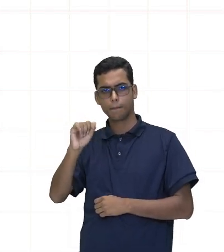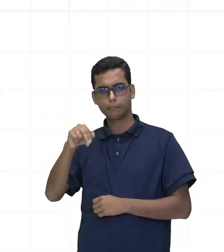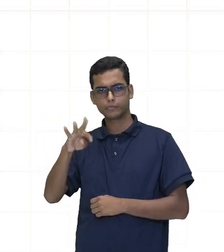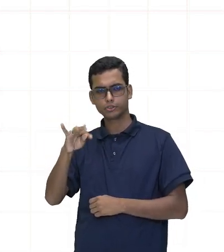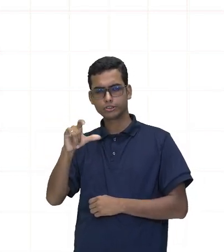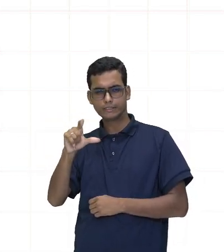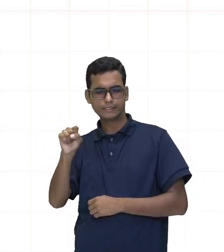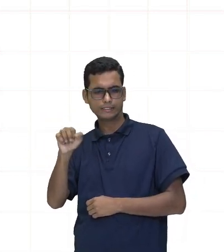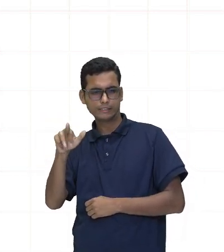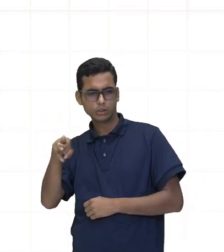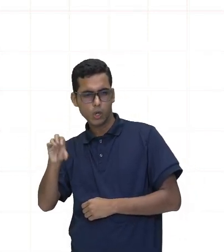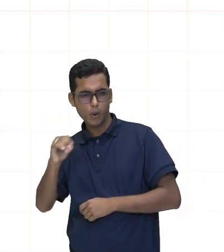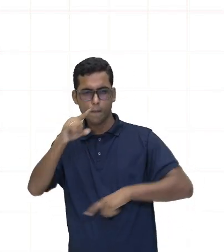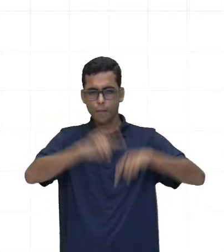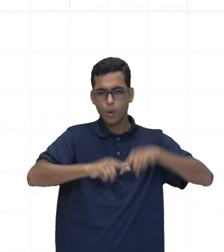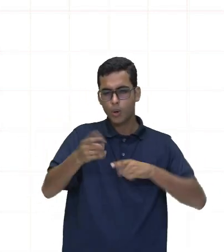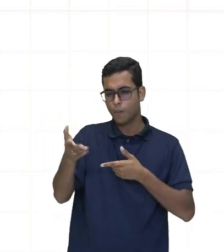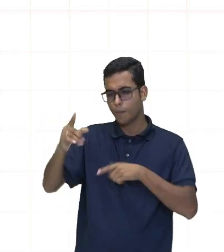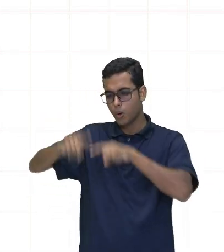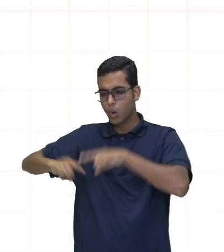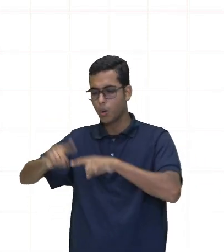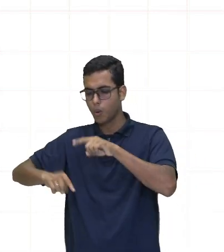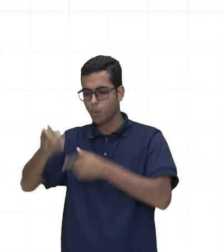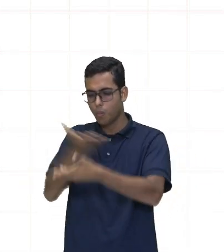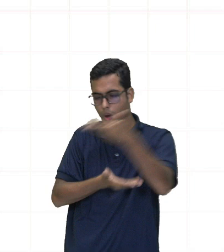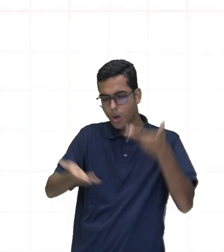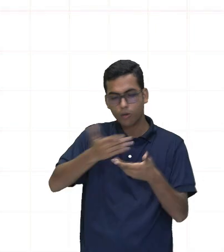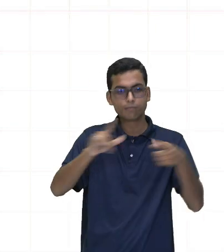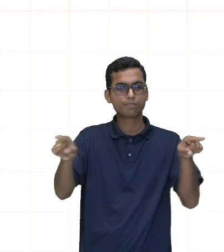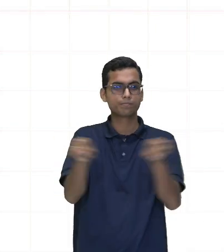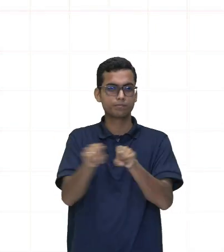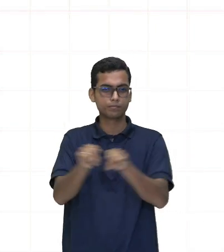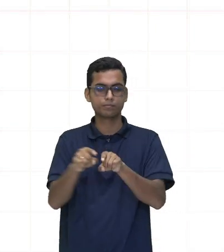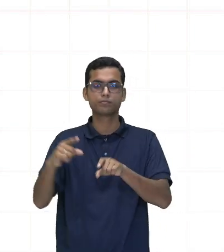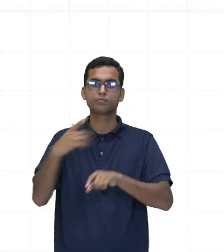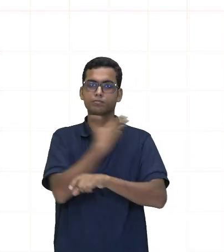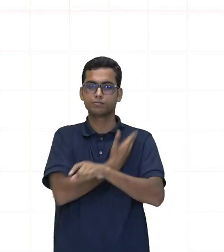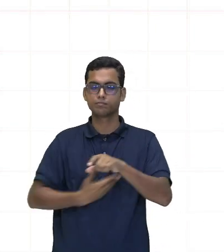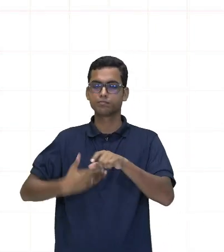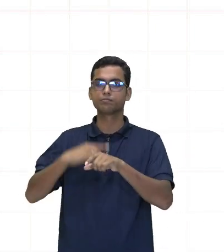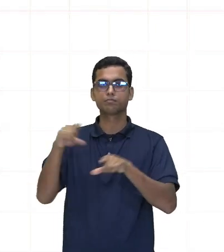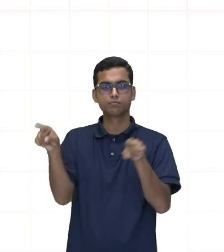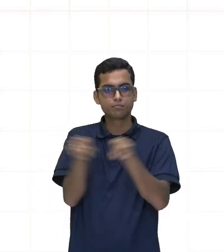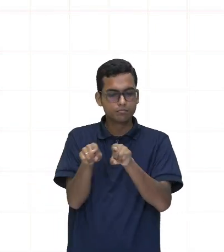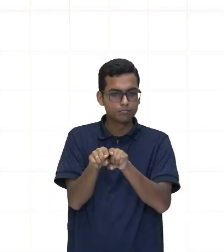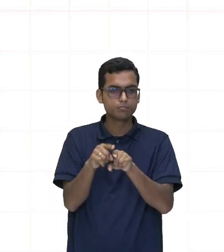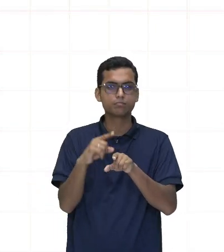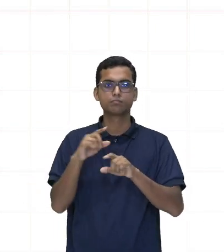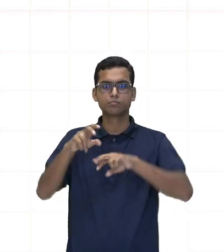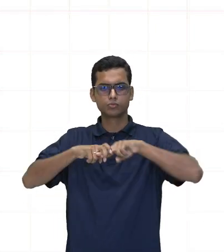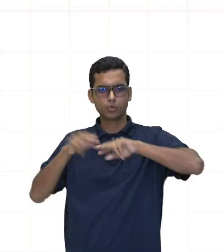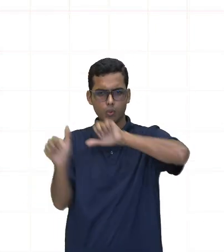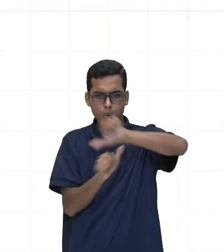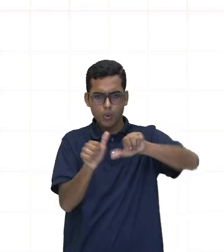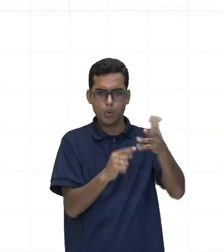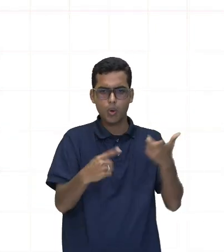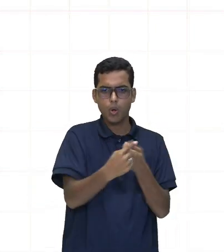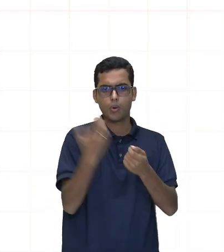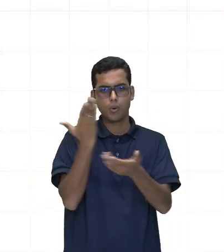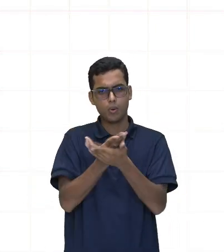Esses mercadores, eles vão até a Ásia, abastecer seus navios de produtos e retornam para a Europa para